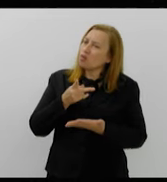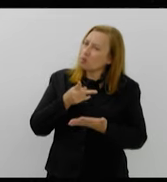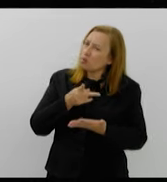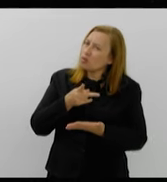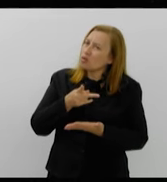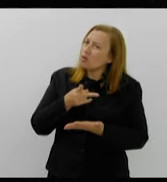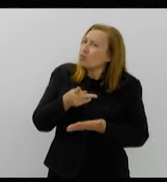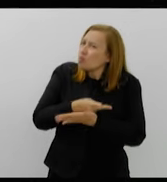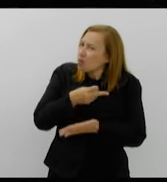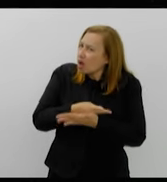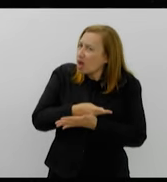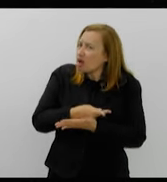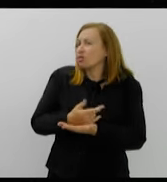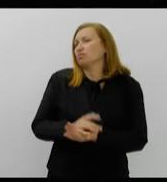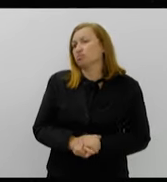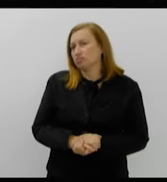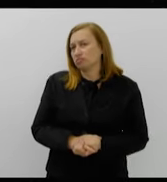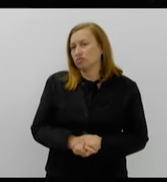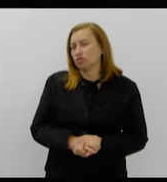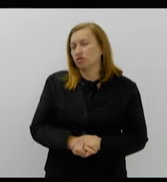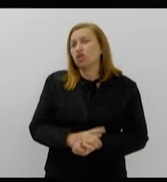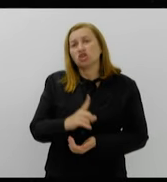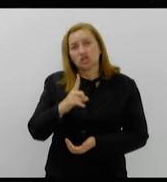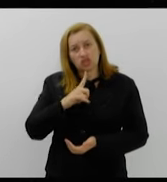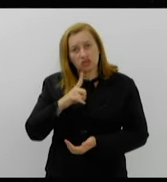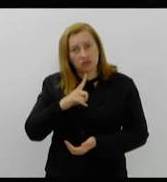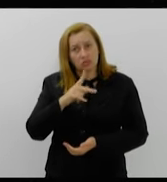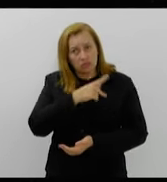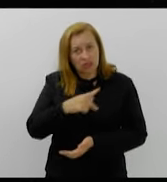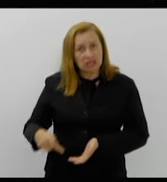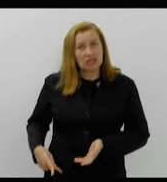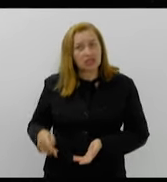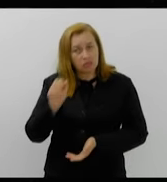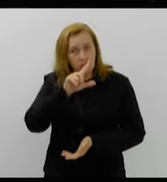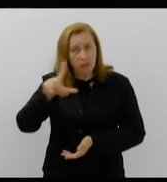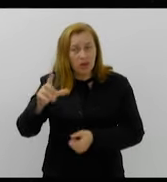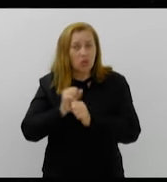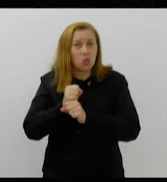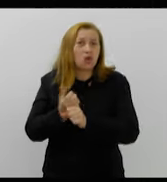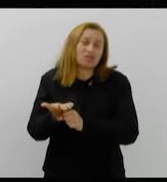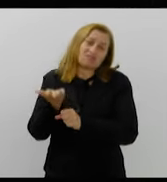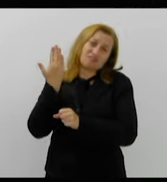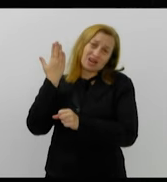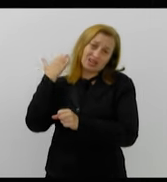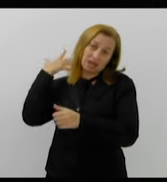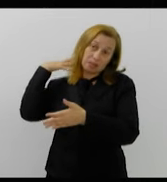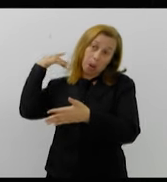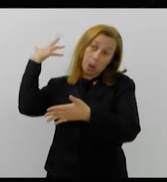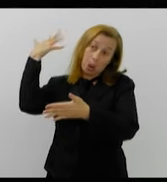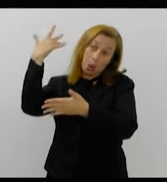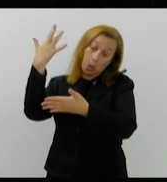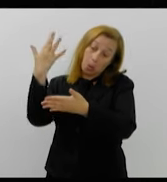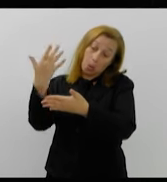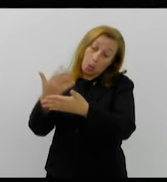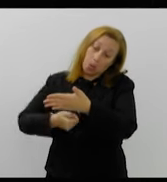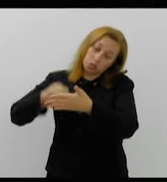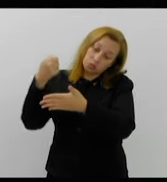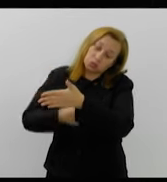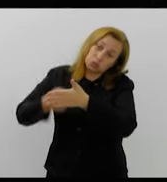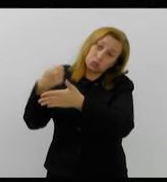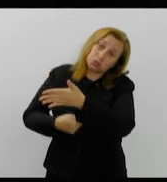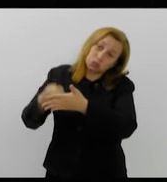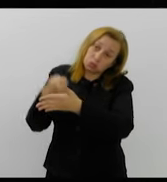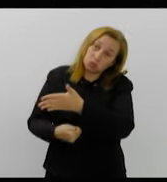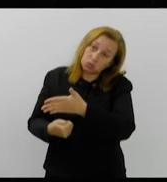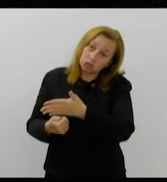imoralidade nós tivemos Presidente PB Desde o ano passado nós estamos numa luta que eu